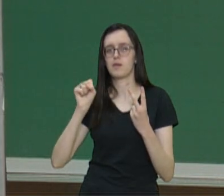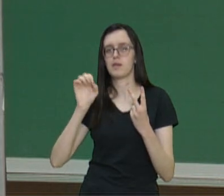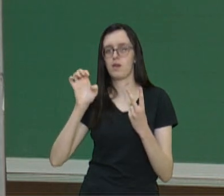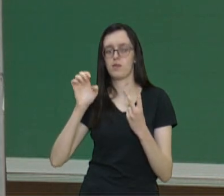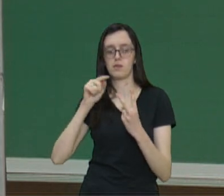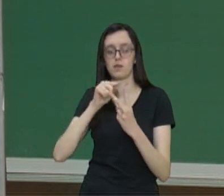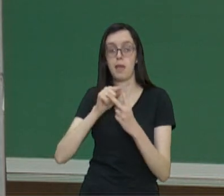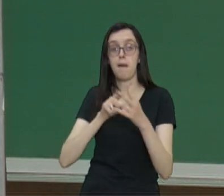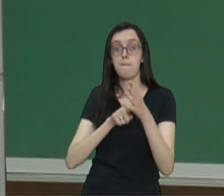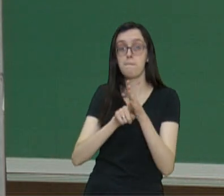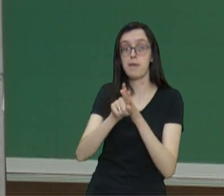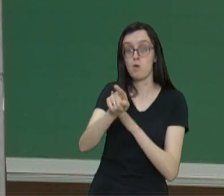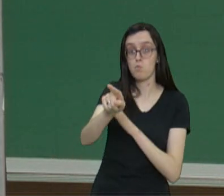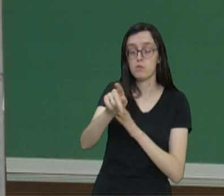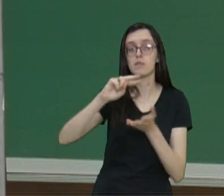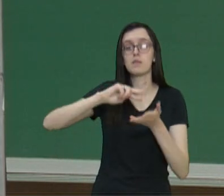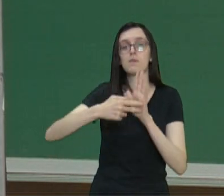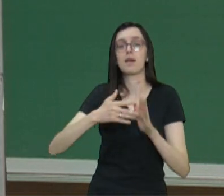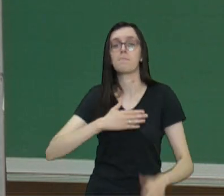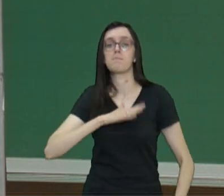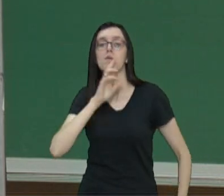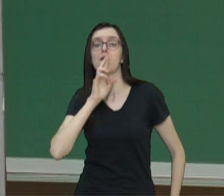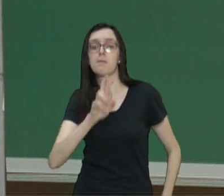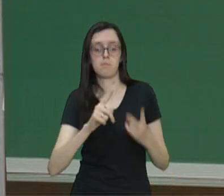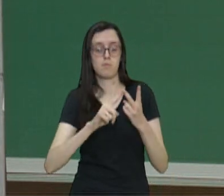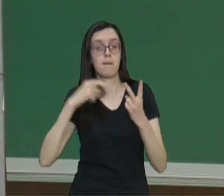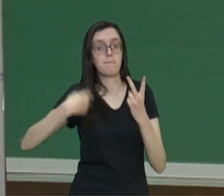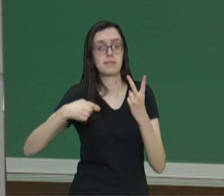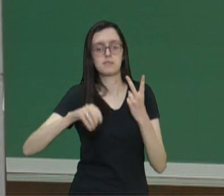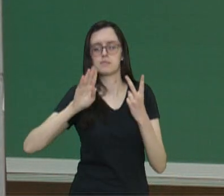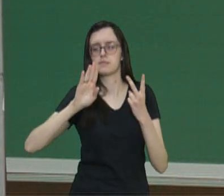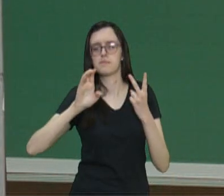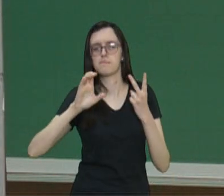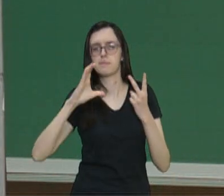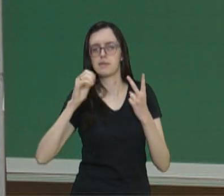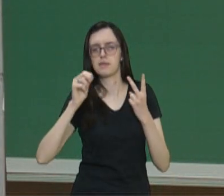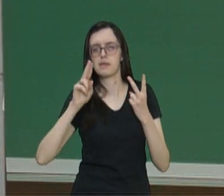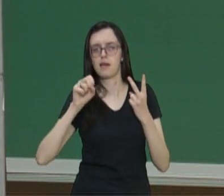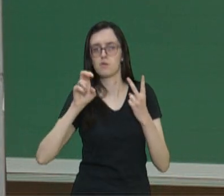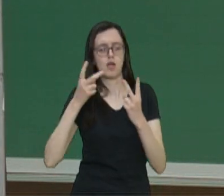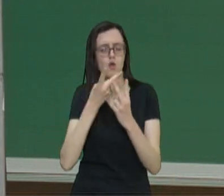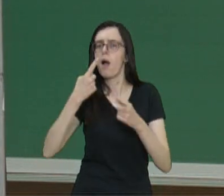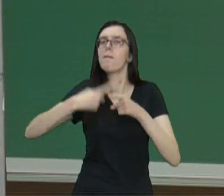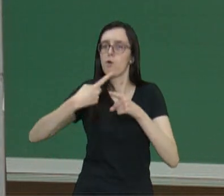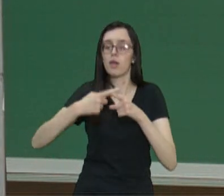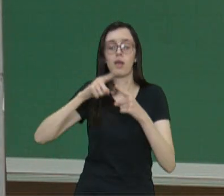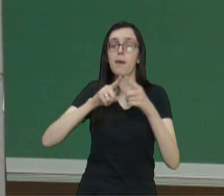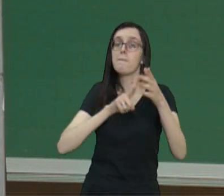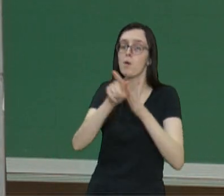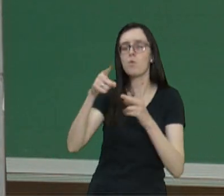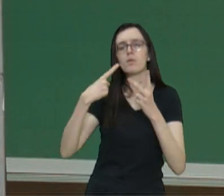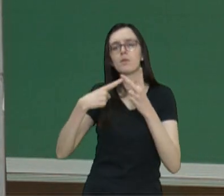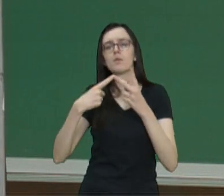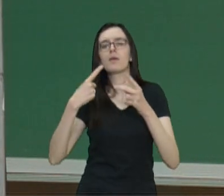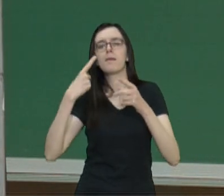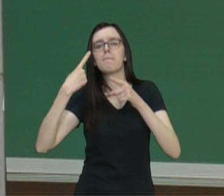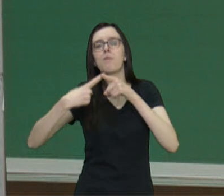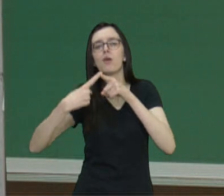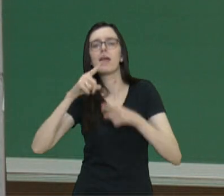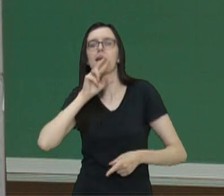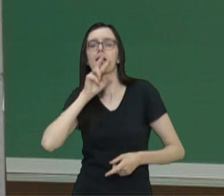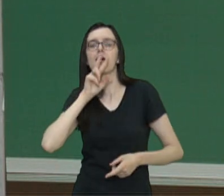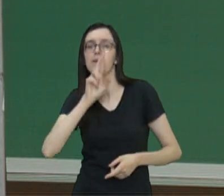pronome why, eu já tenho que saber que na minha resposta eu uso because. Só esses 2 porquês que eu tenho na língua inglesa. Então,